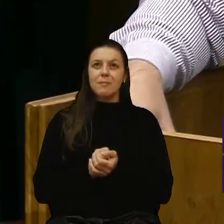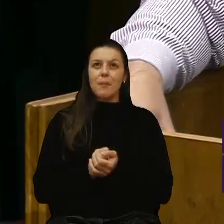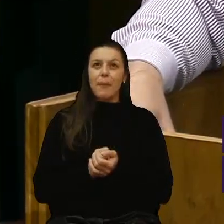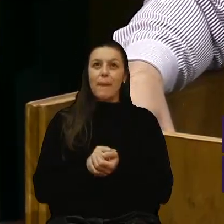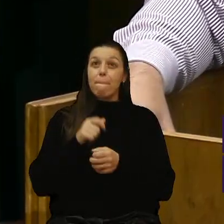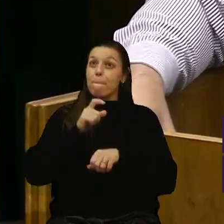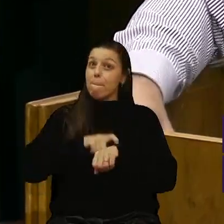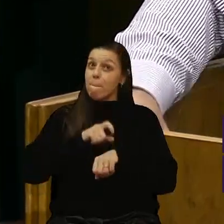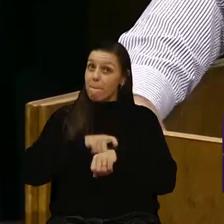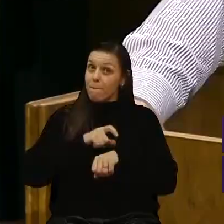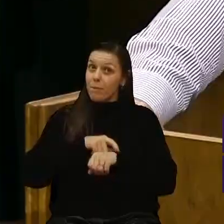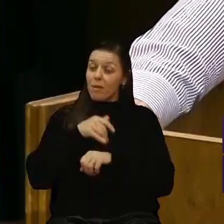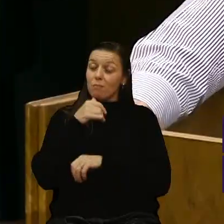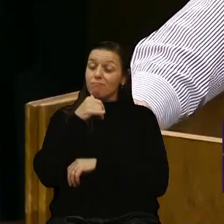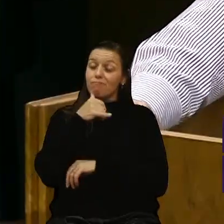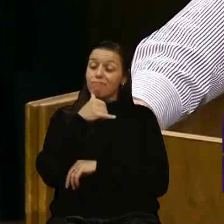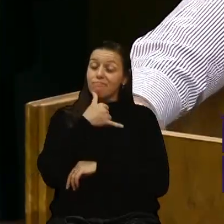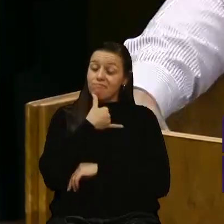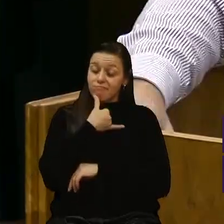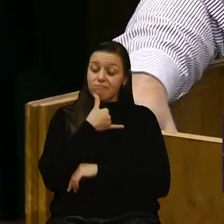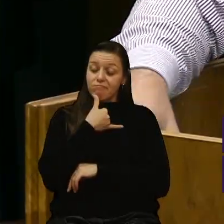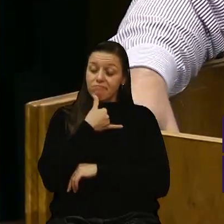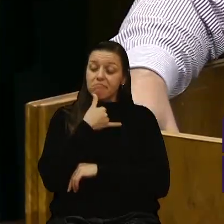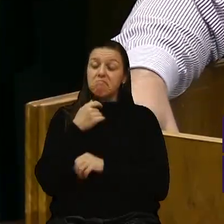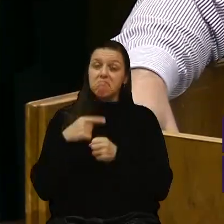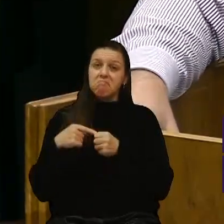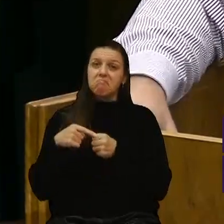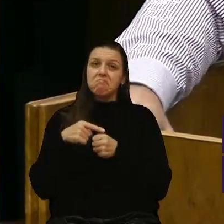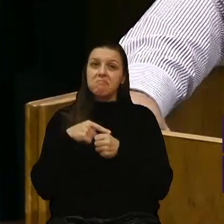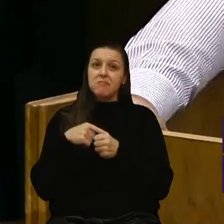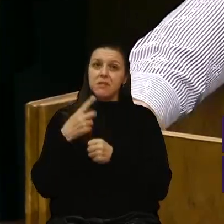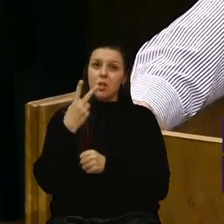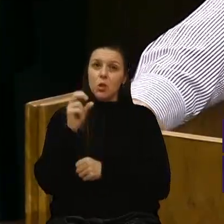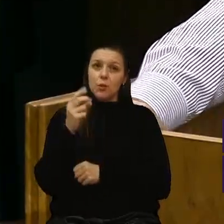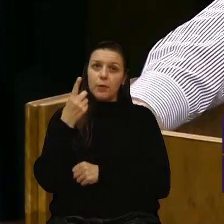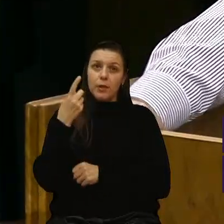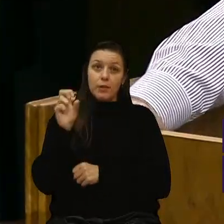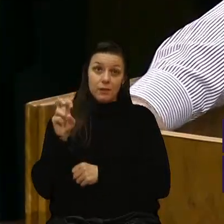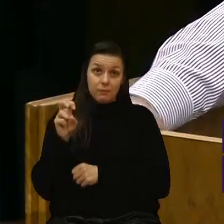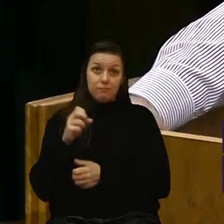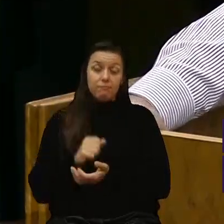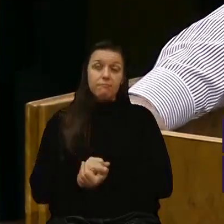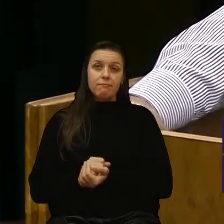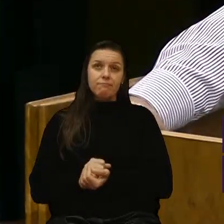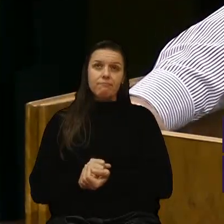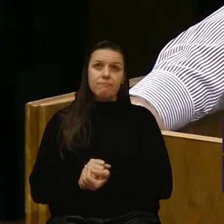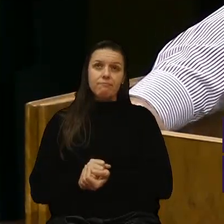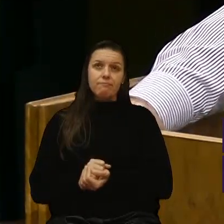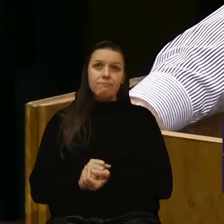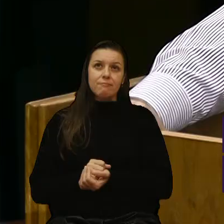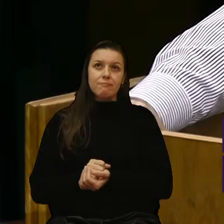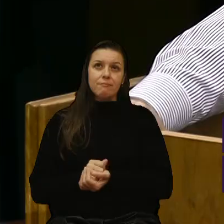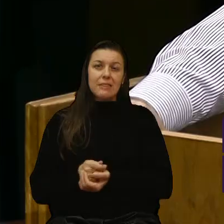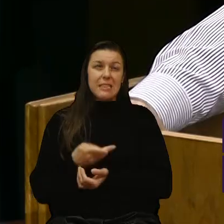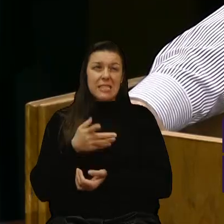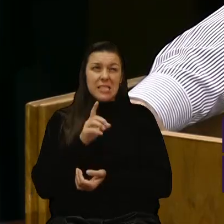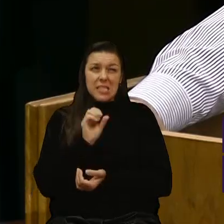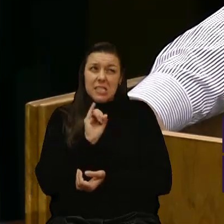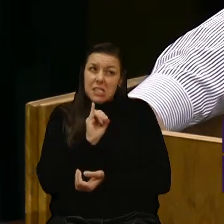num momento dos mais tristes da nossa cidade. Lá em 2015, se não me falha a